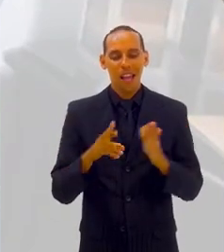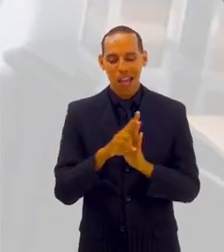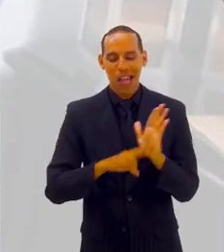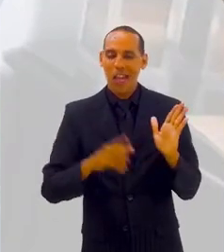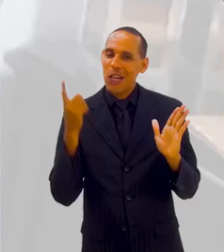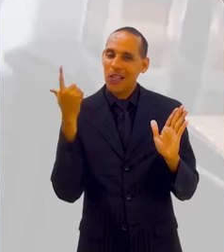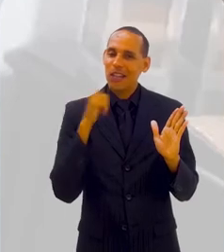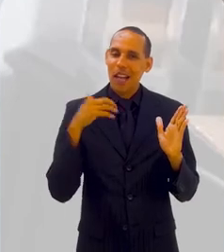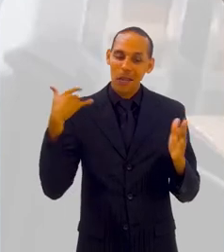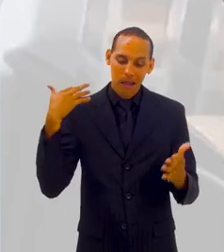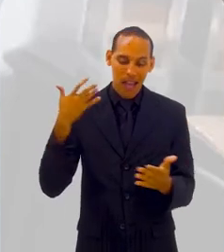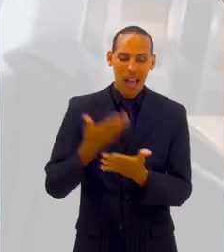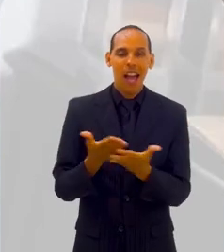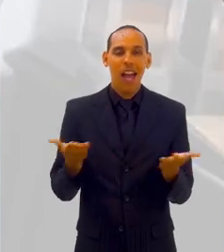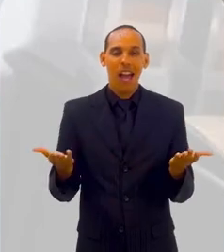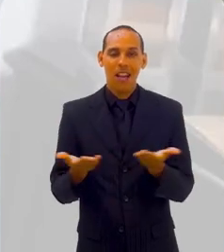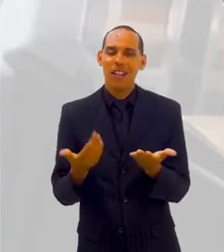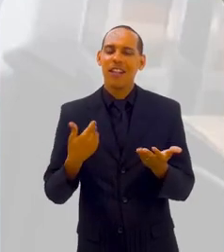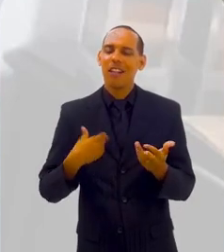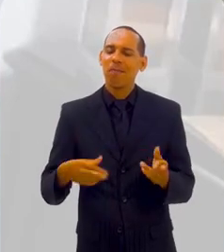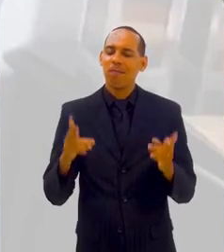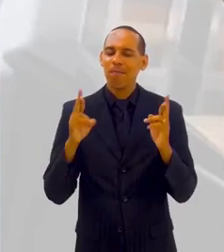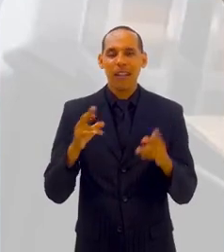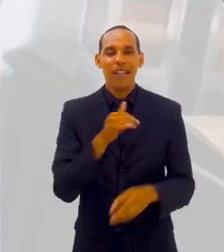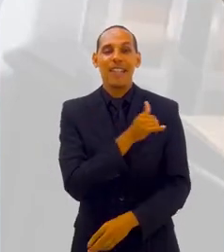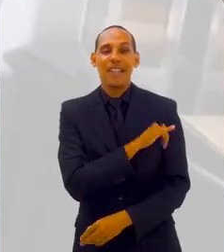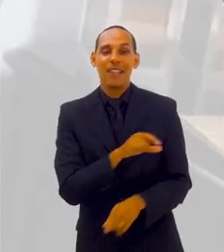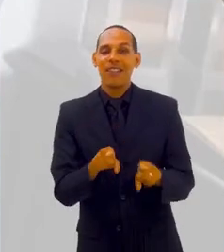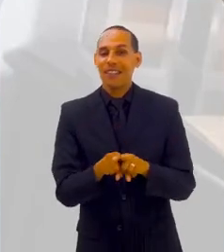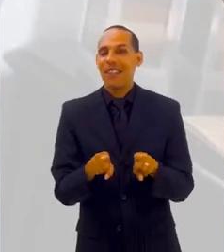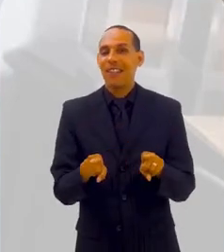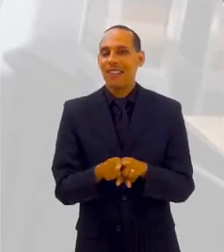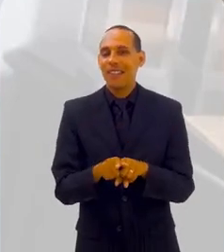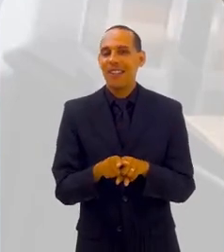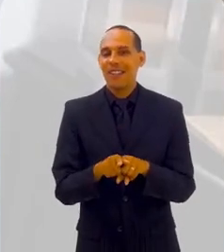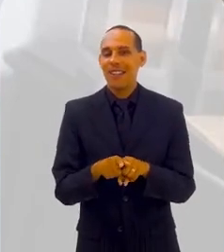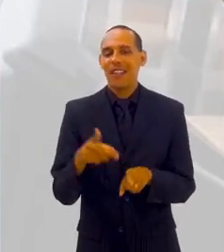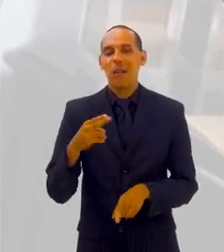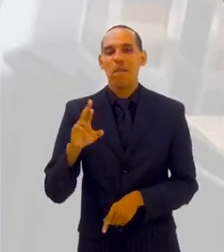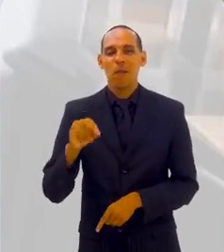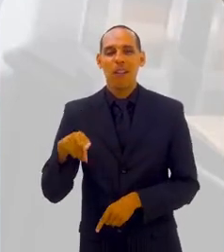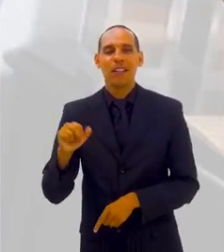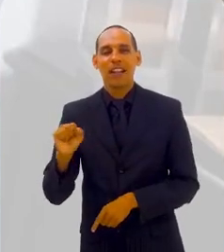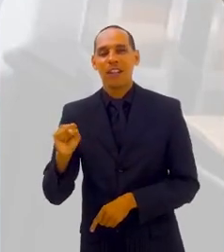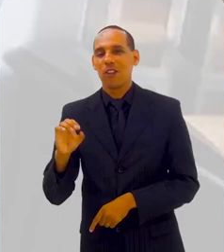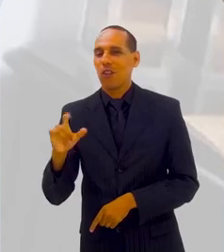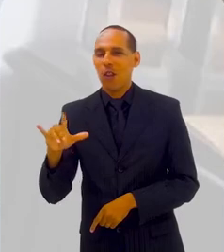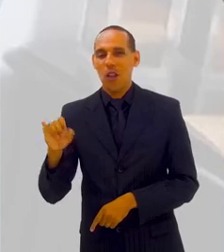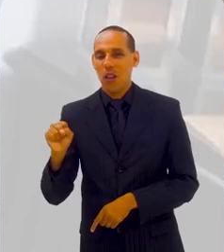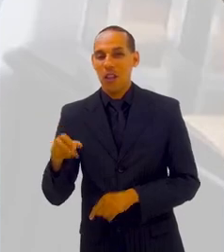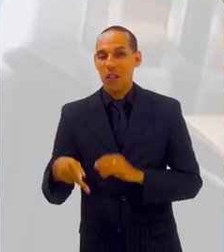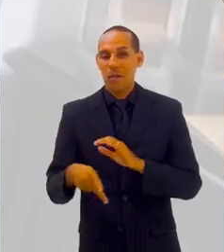gente vem obtendo e eu gostaria muito que o Rio também investisse no Pronasolos Rio de